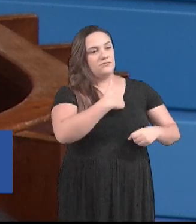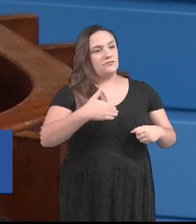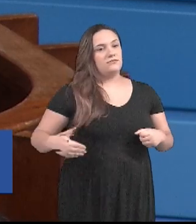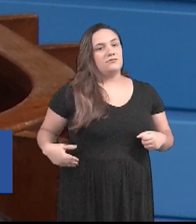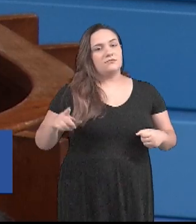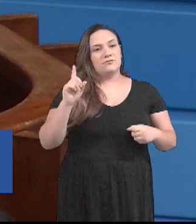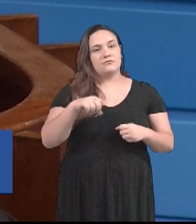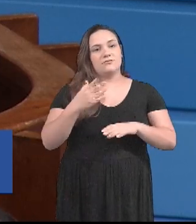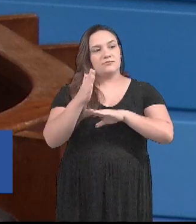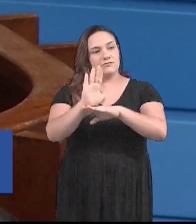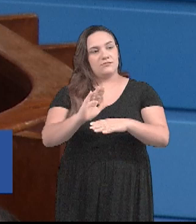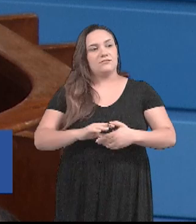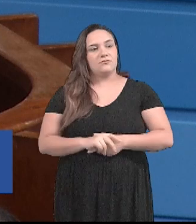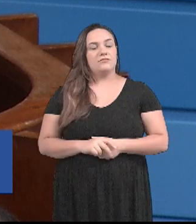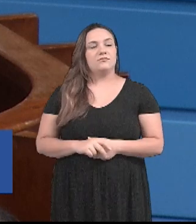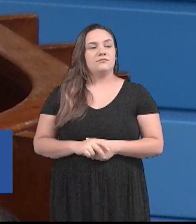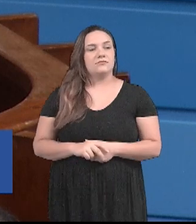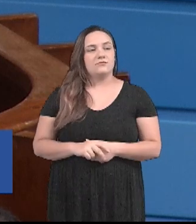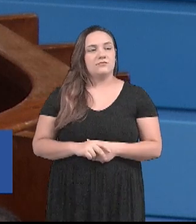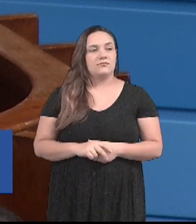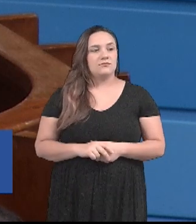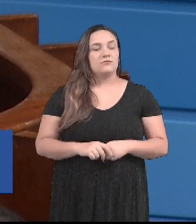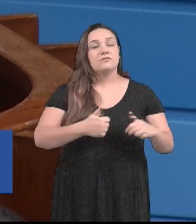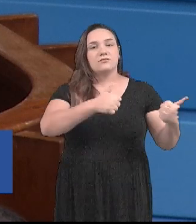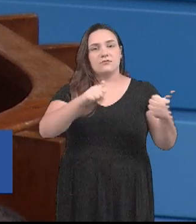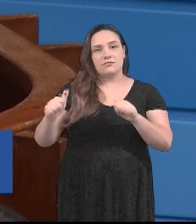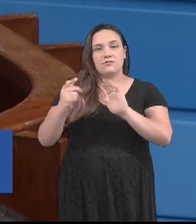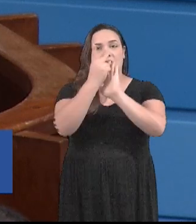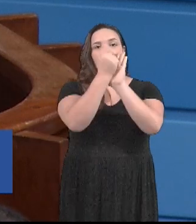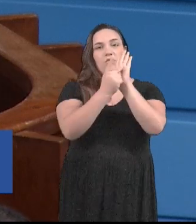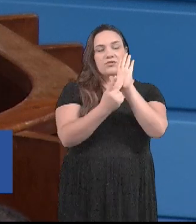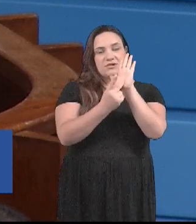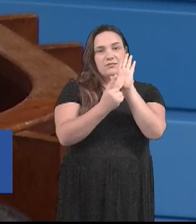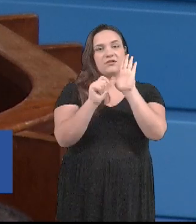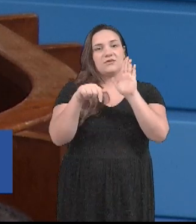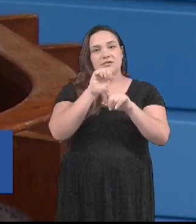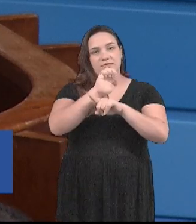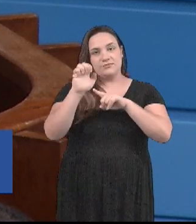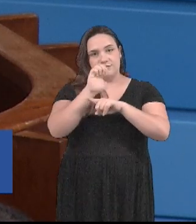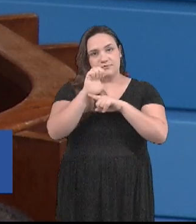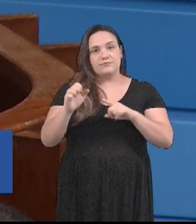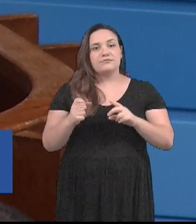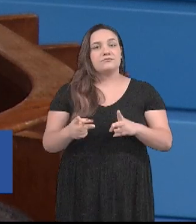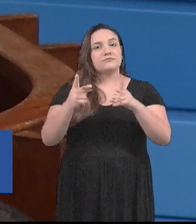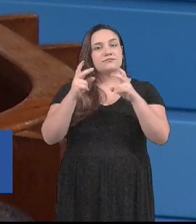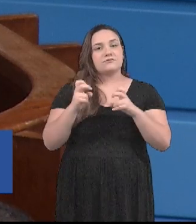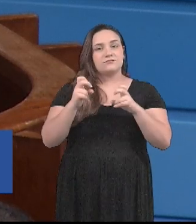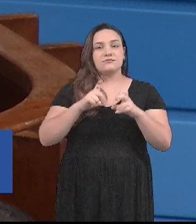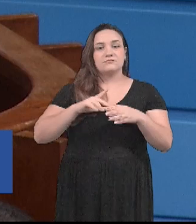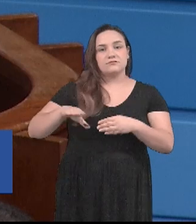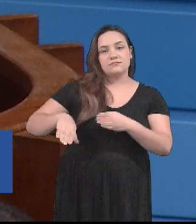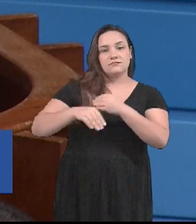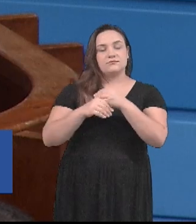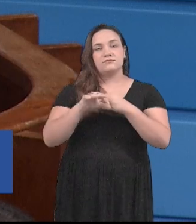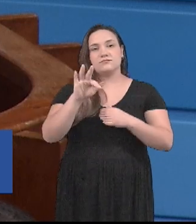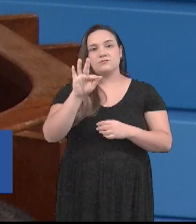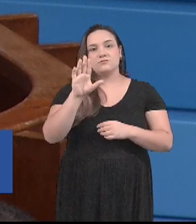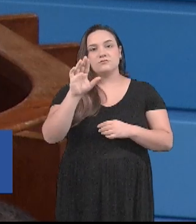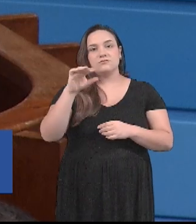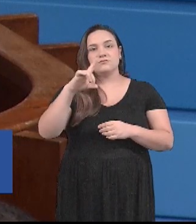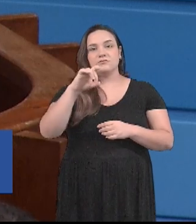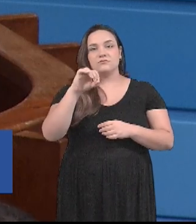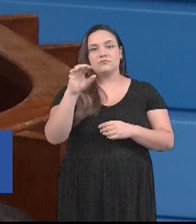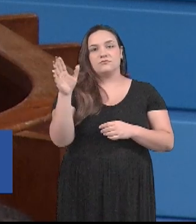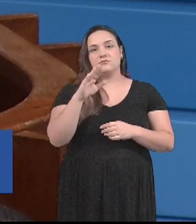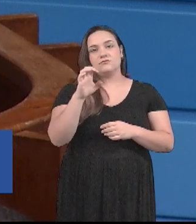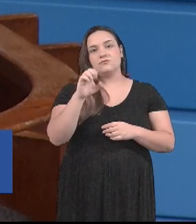argumento complementar. Analisando aqui o orçamento do Estado, percebe-se a implementação do Fundo Estadual de